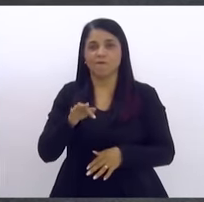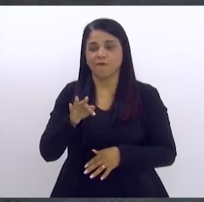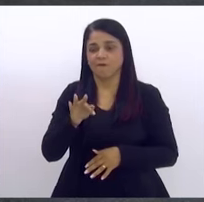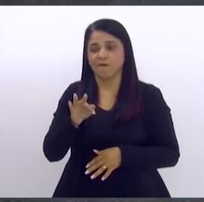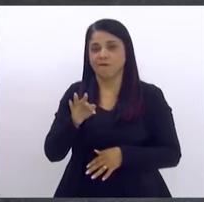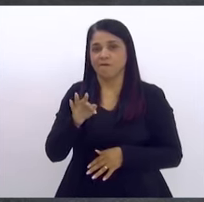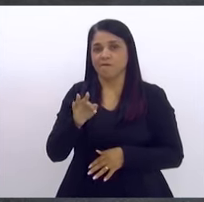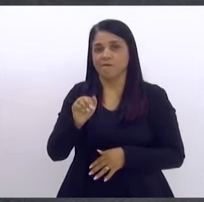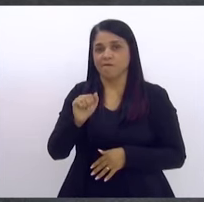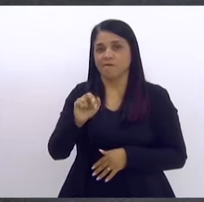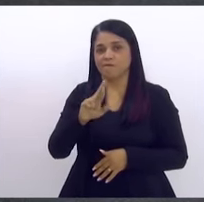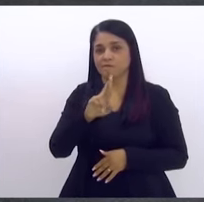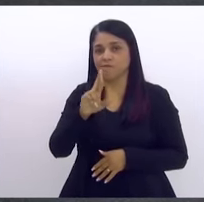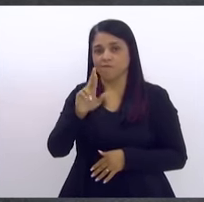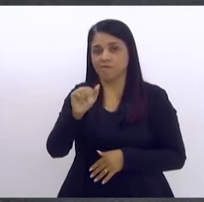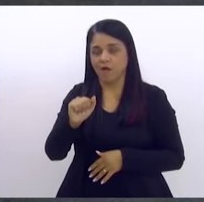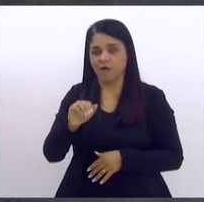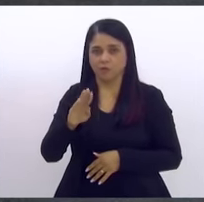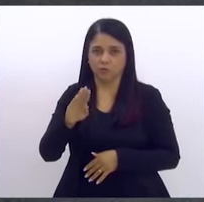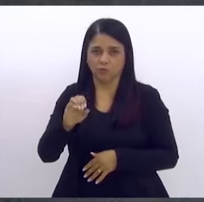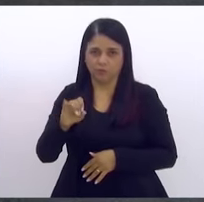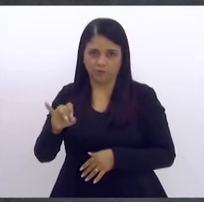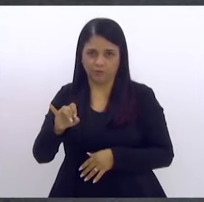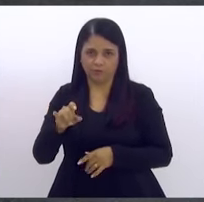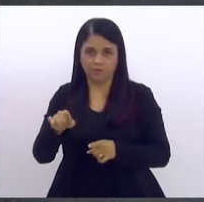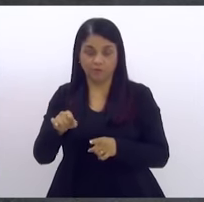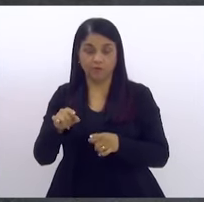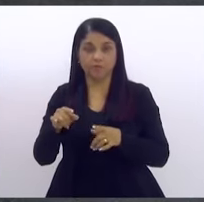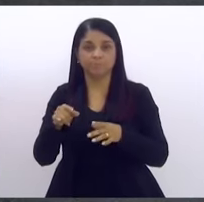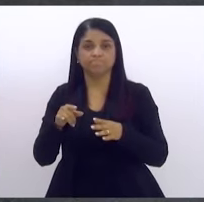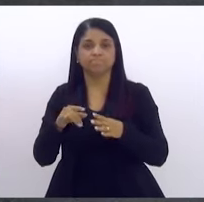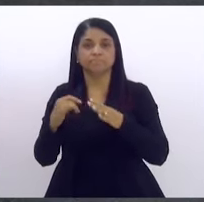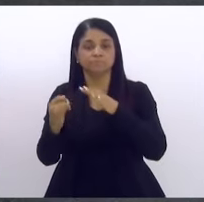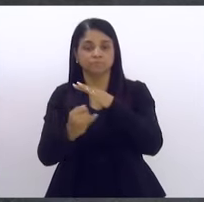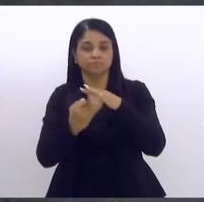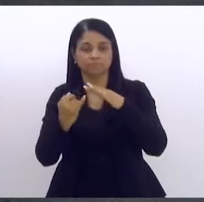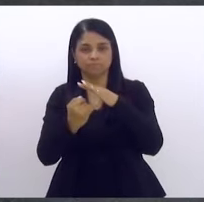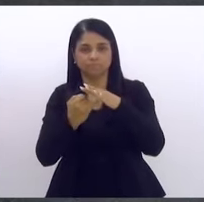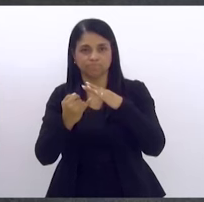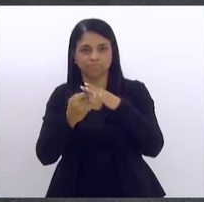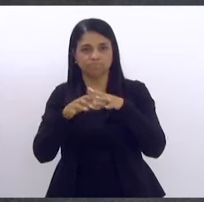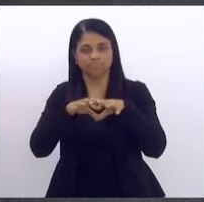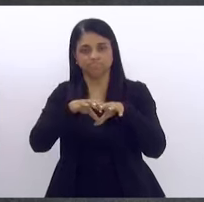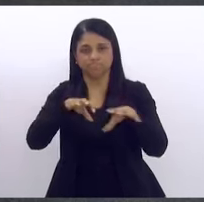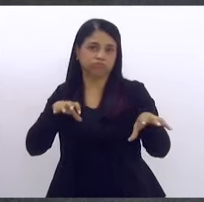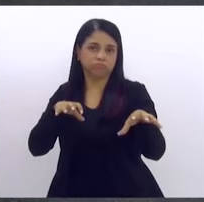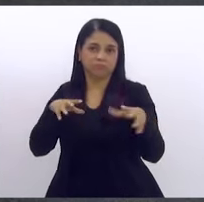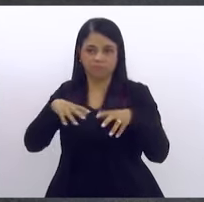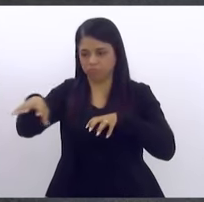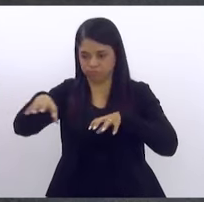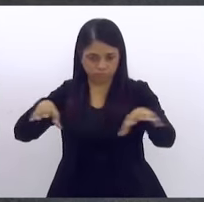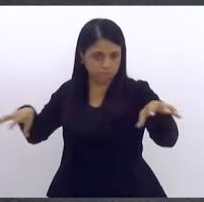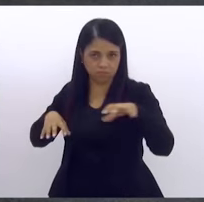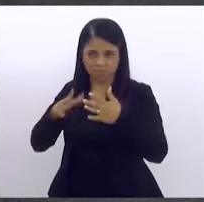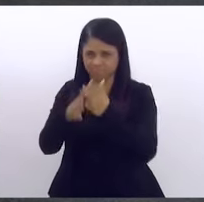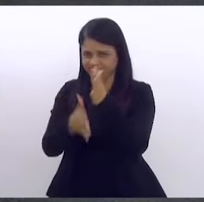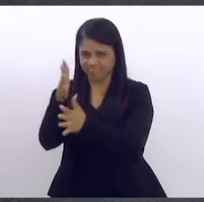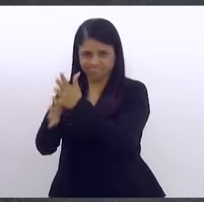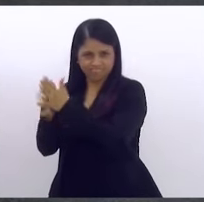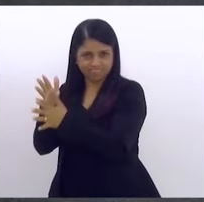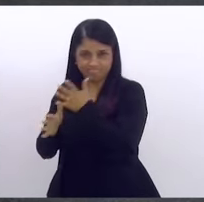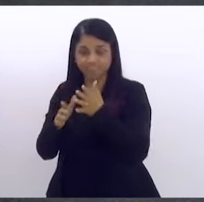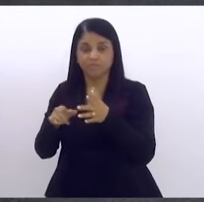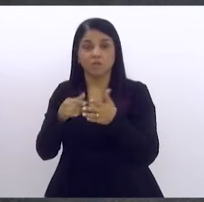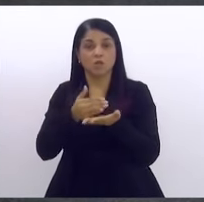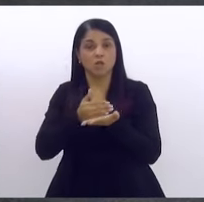corrupção institucionalizada. E eu queria lembrar que o